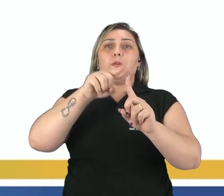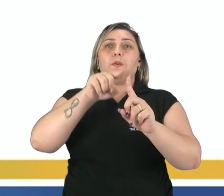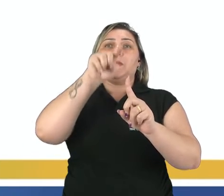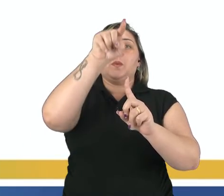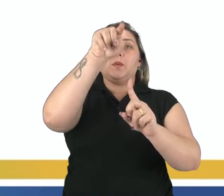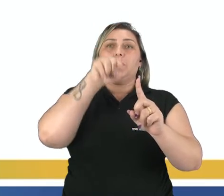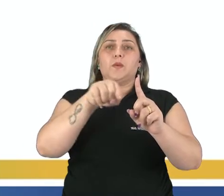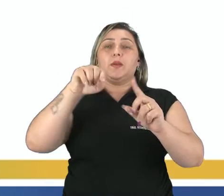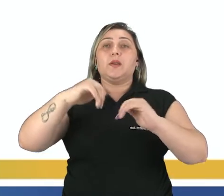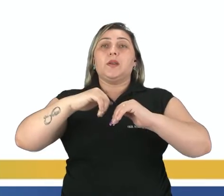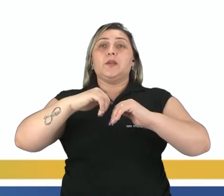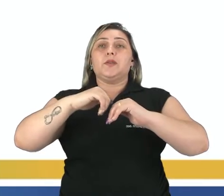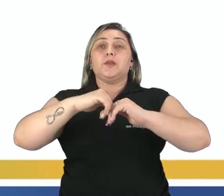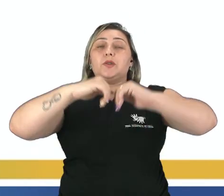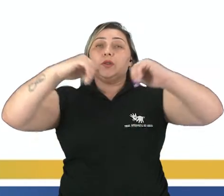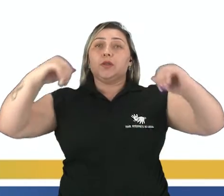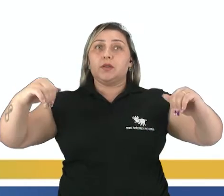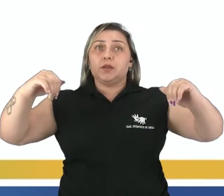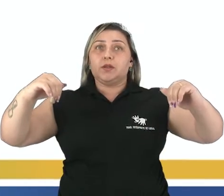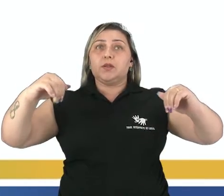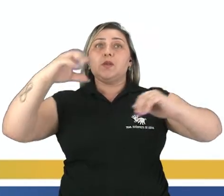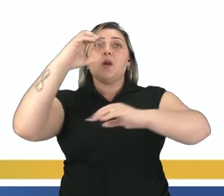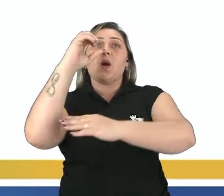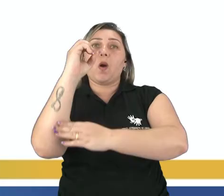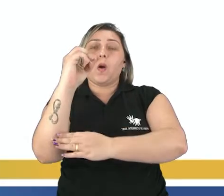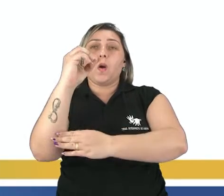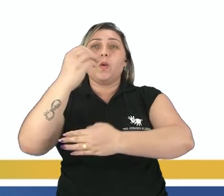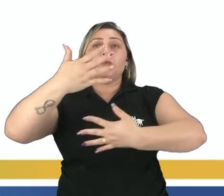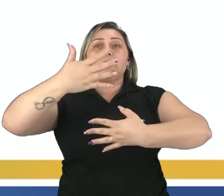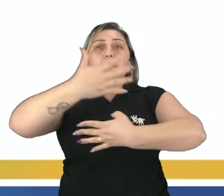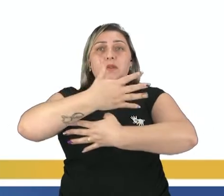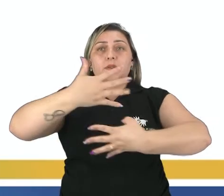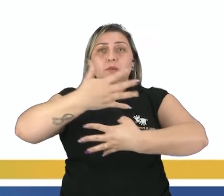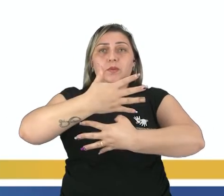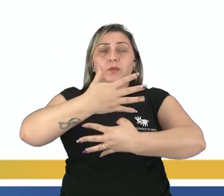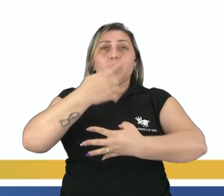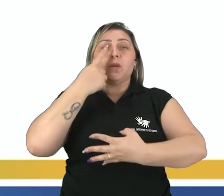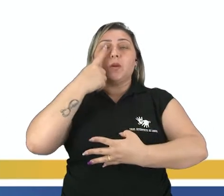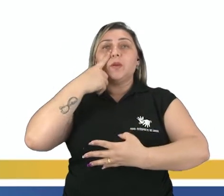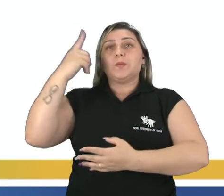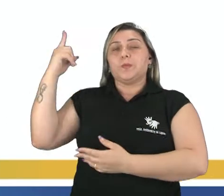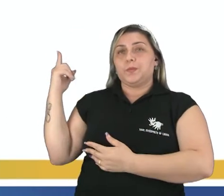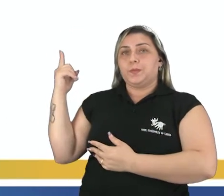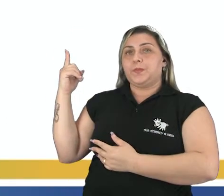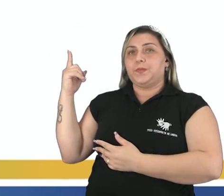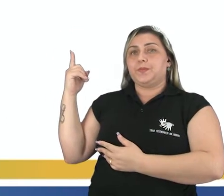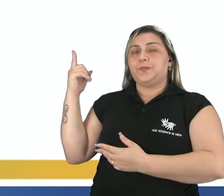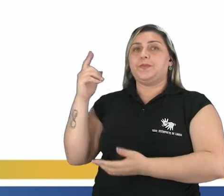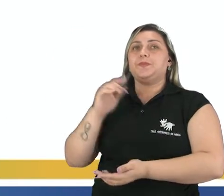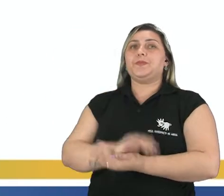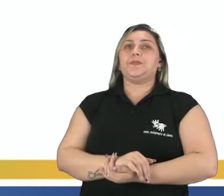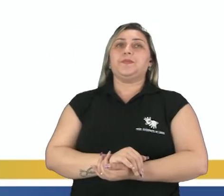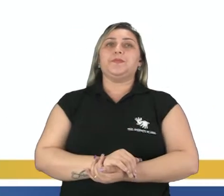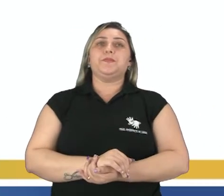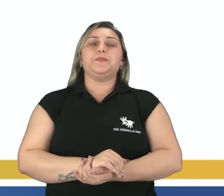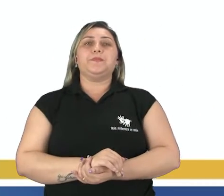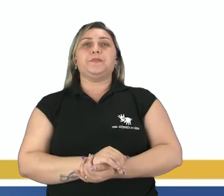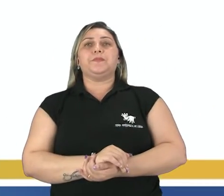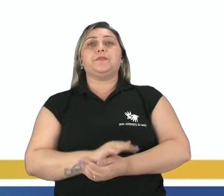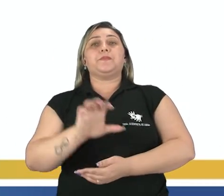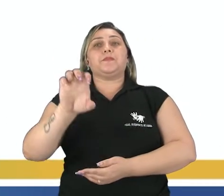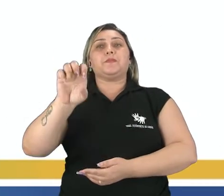equidistantes do centro O. Então, como vocês observam aí na imagem, essa